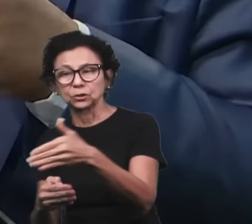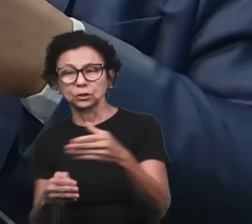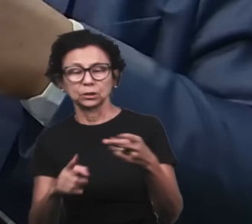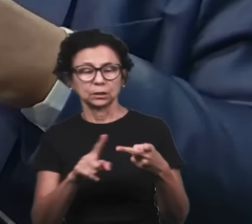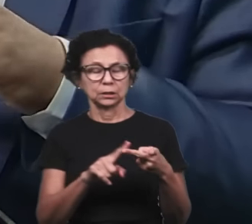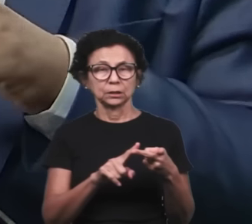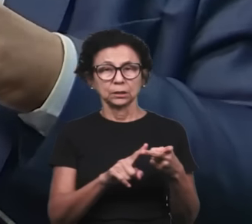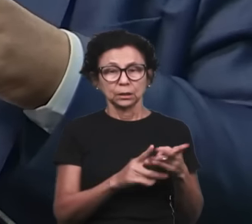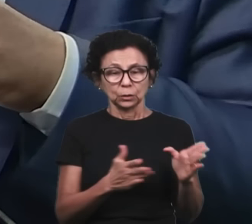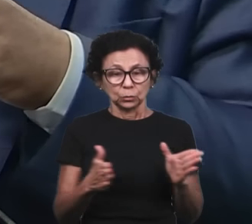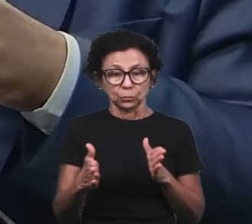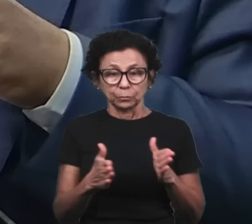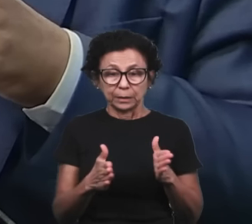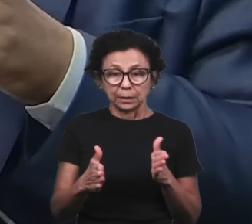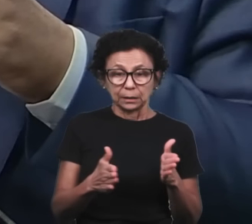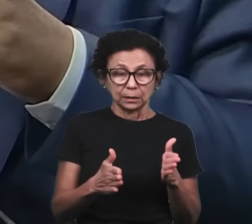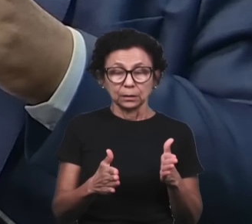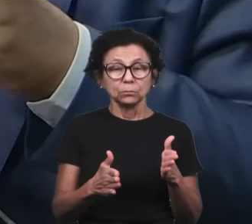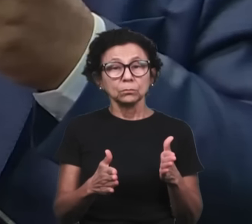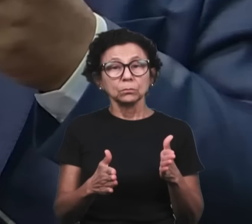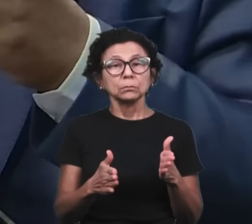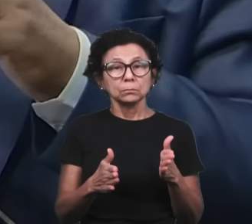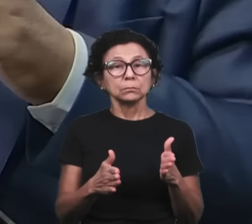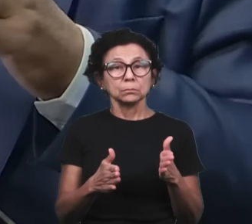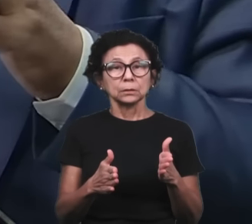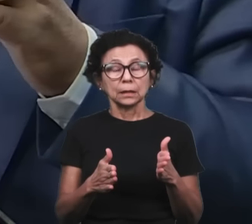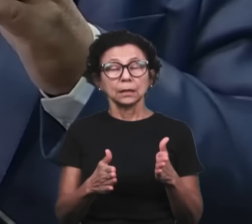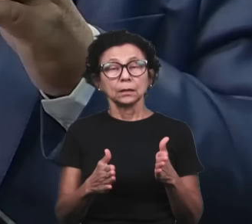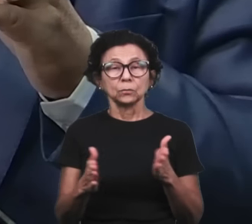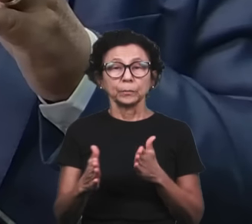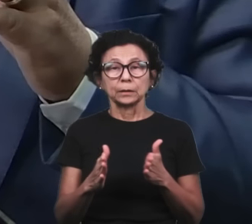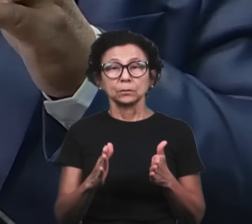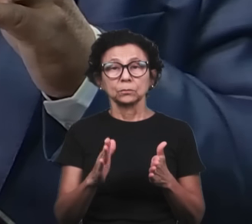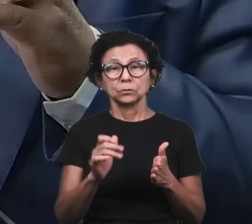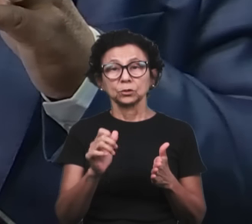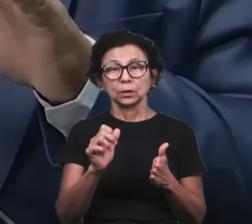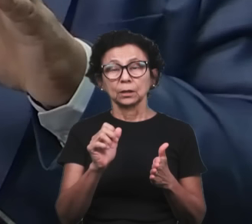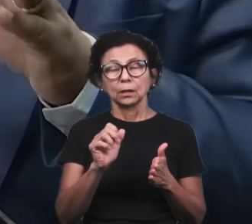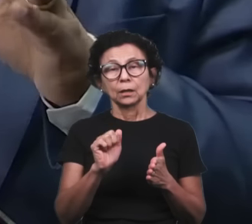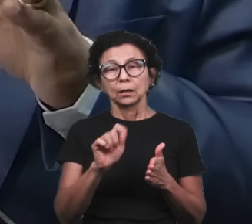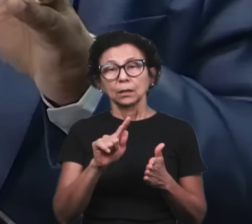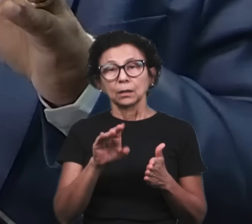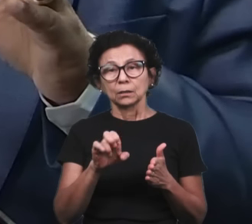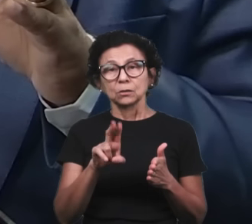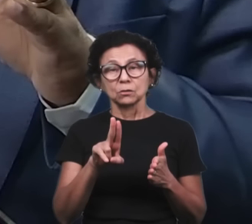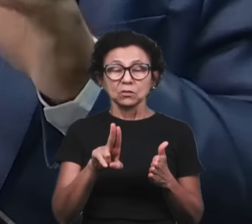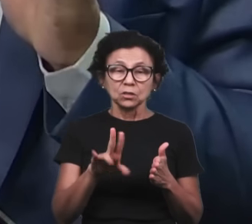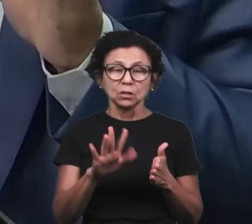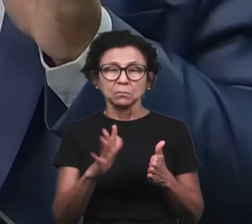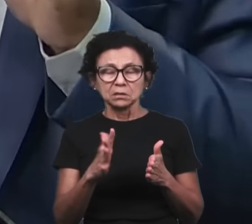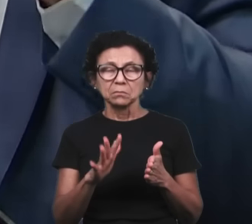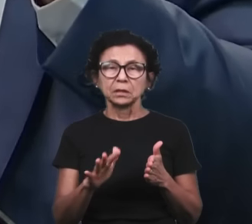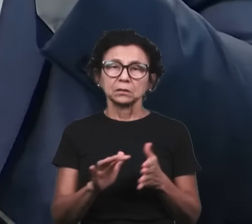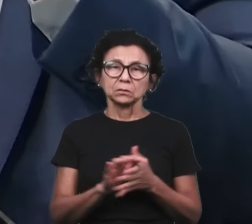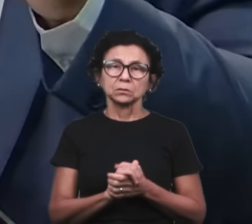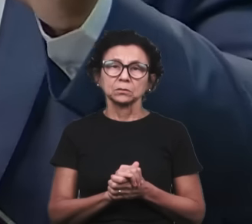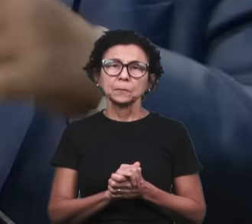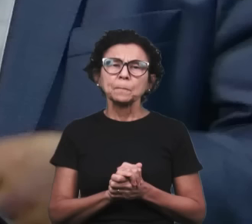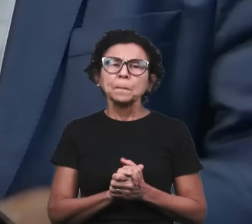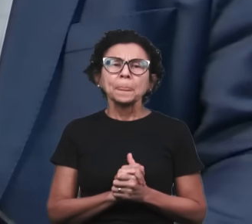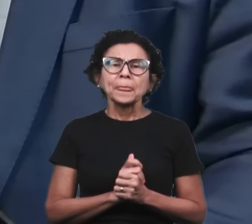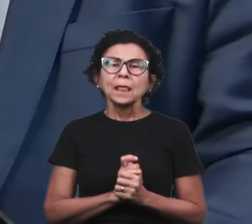depois, alguns até no exílio, Ageu, por exemplo. Eles viveram mais ou menos nessa época. O que tinha em